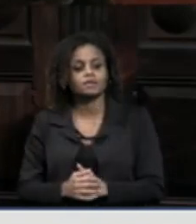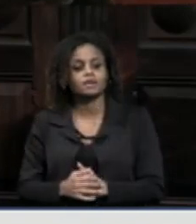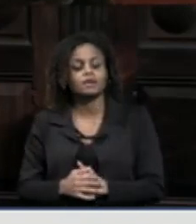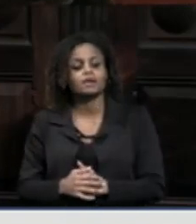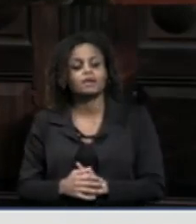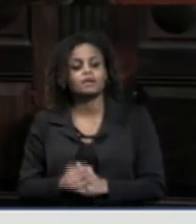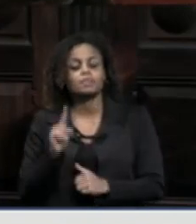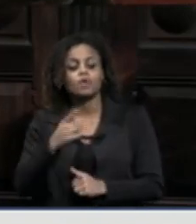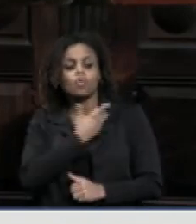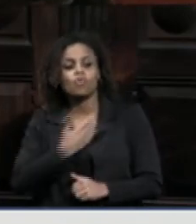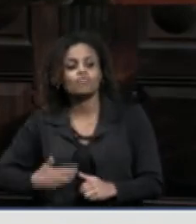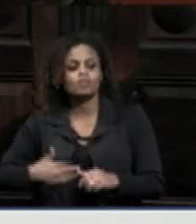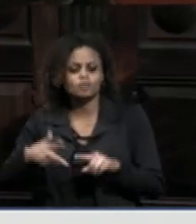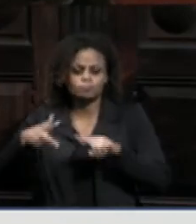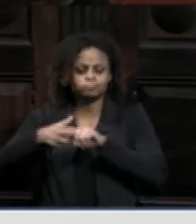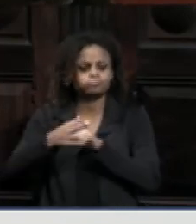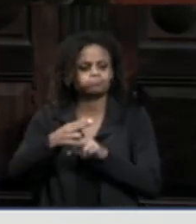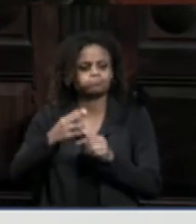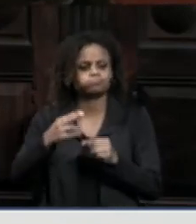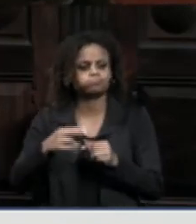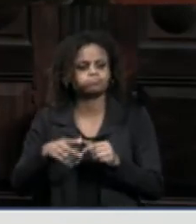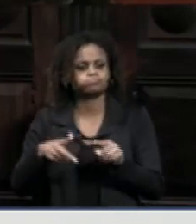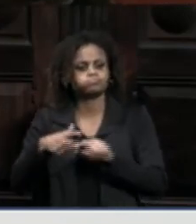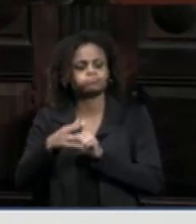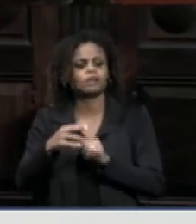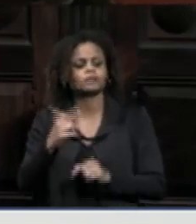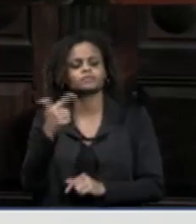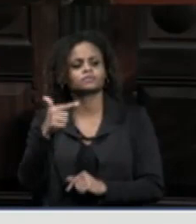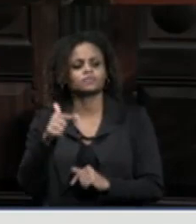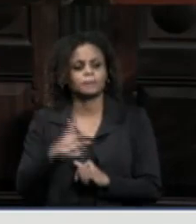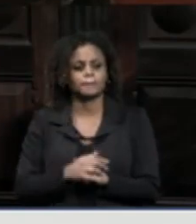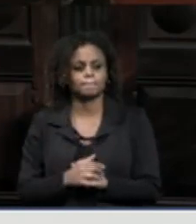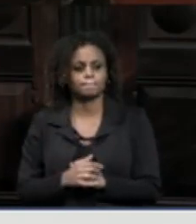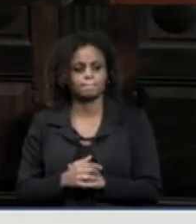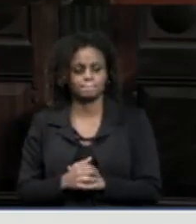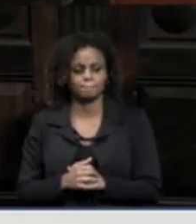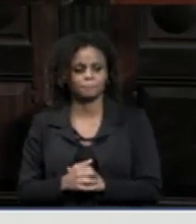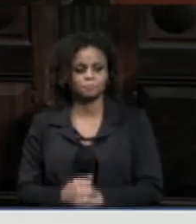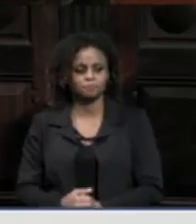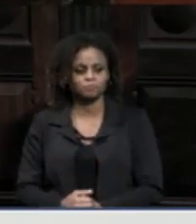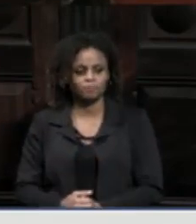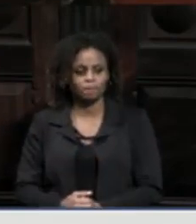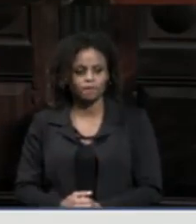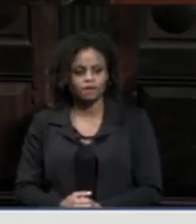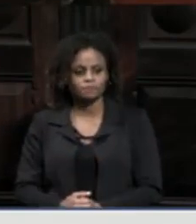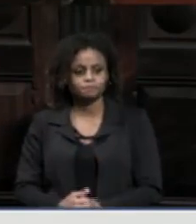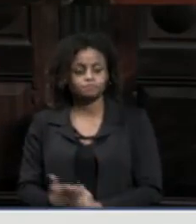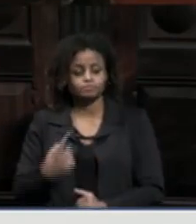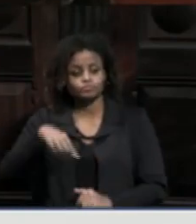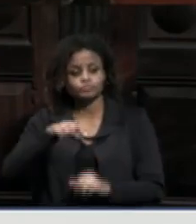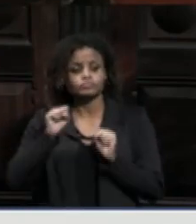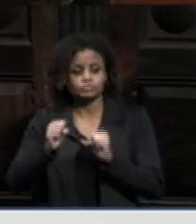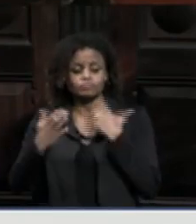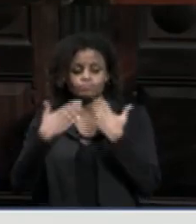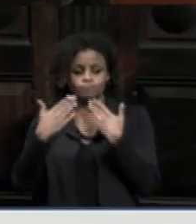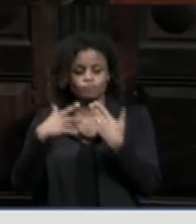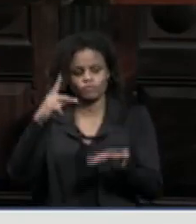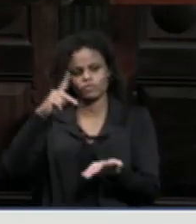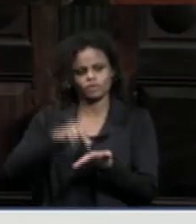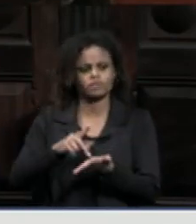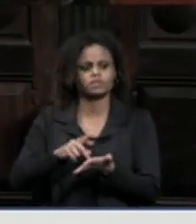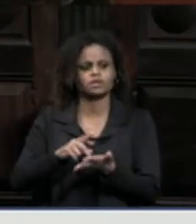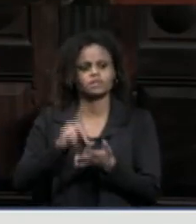forte buscando avaliar, não, eu não quero a FATEC mais autônoma, porque isso e aquilo. A gente vai poder discutir de fato,